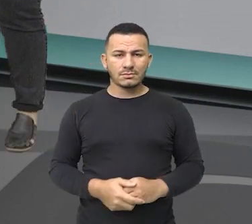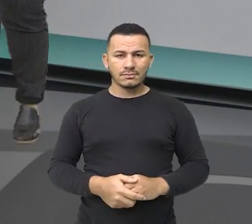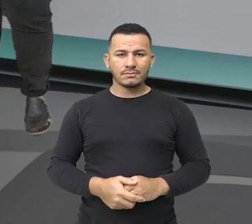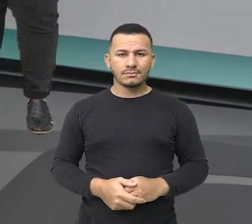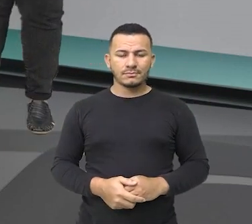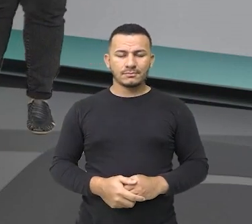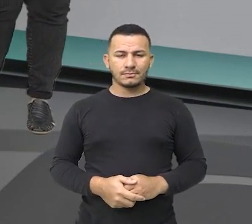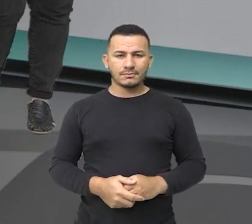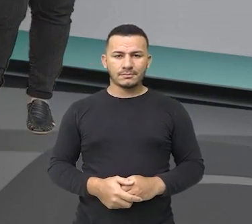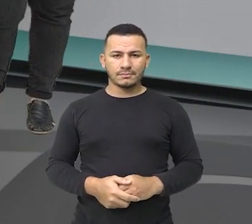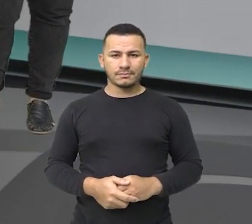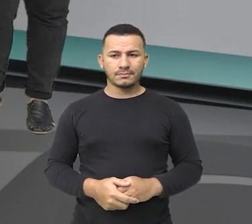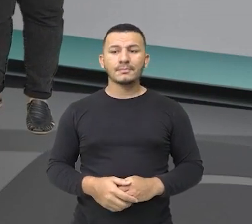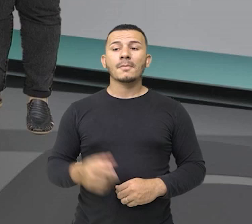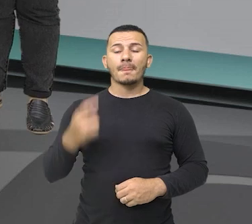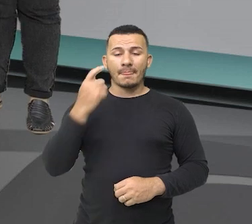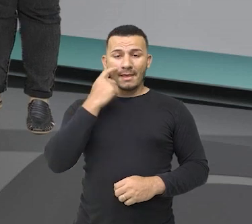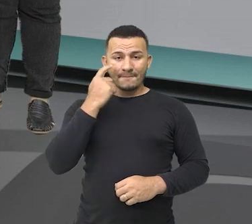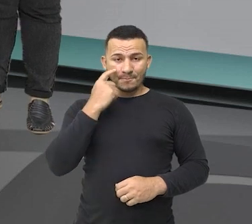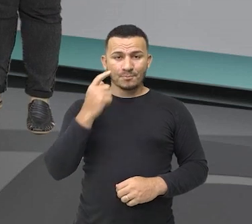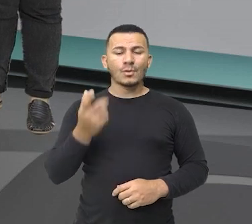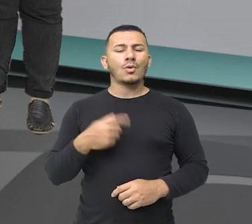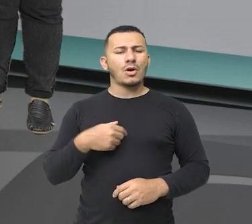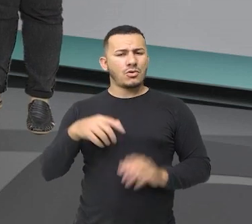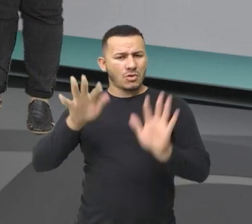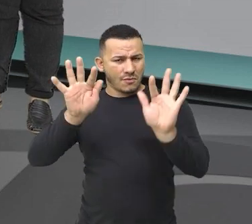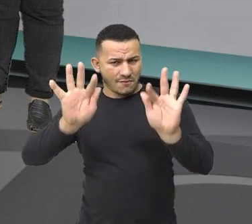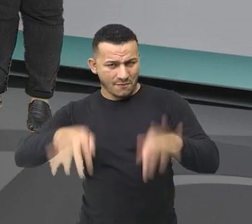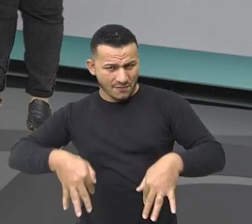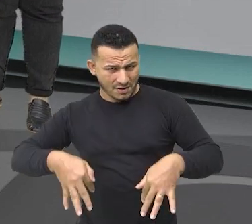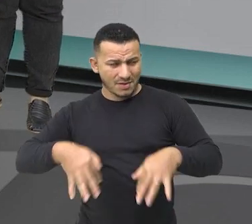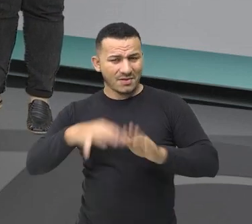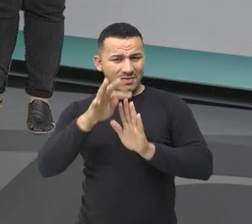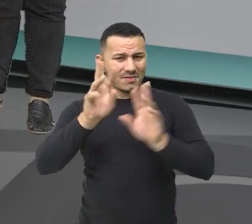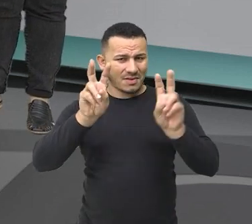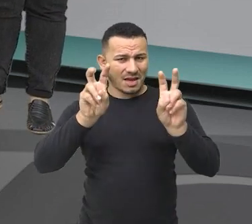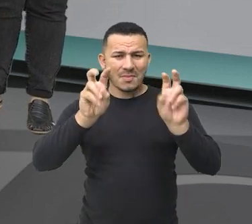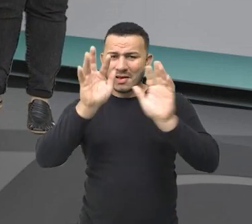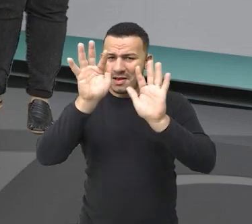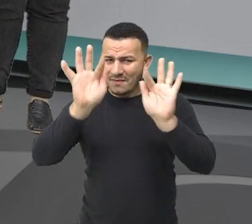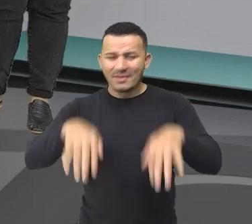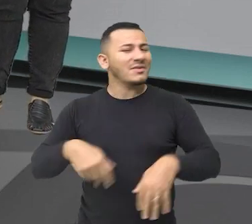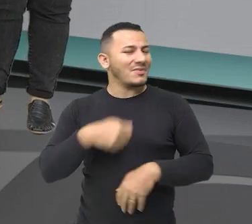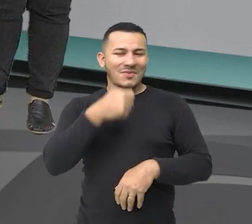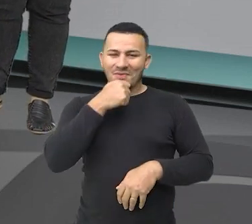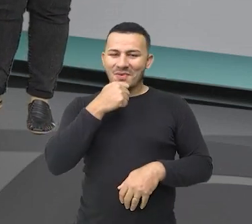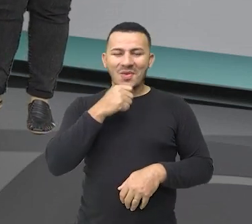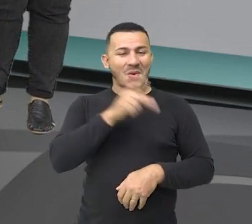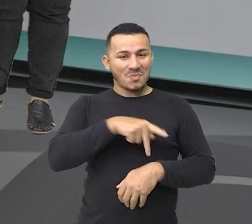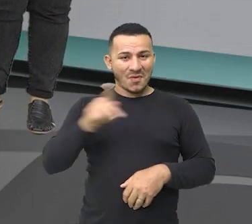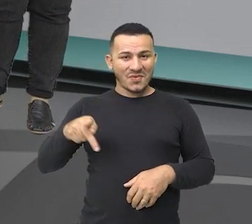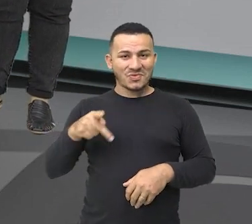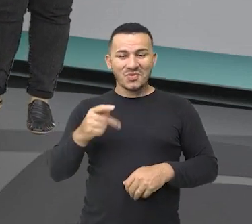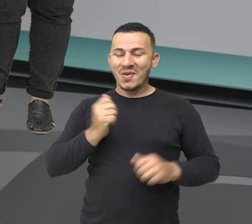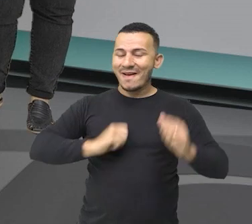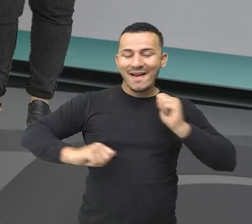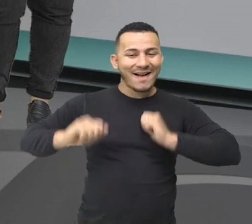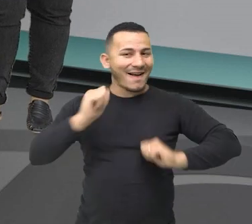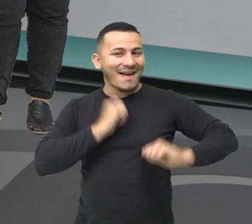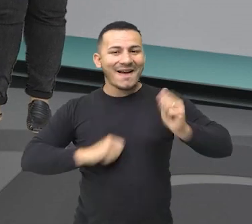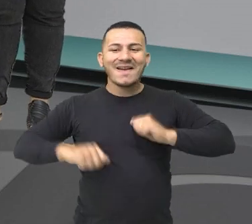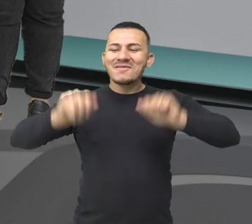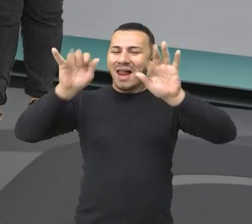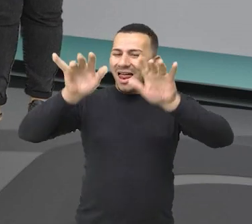a professora não parou de escrever sobre esse tema. Ela se empolgou, escreveu outro parágrafo. Então agora a gente